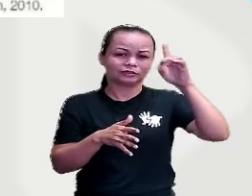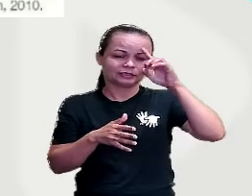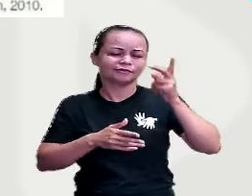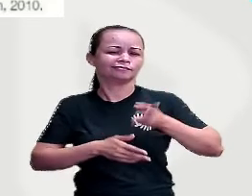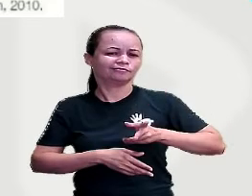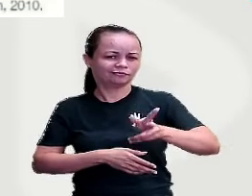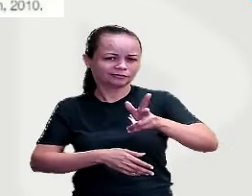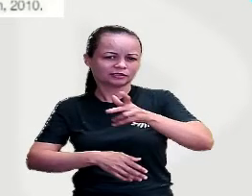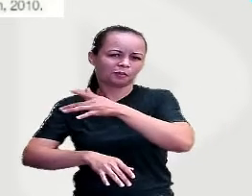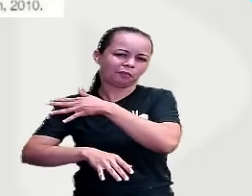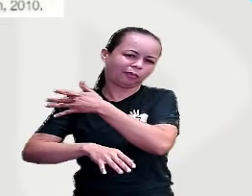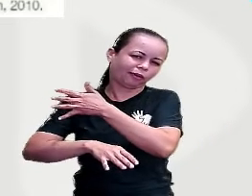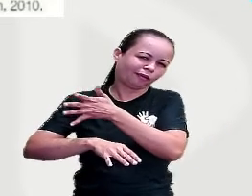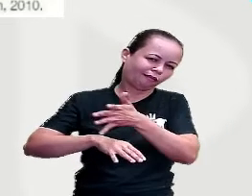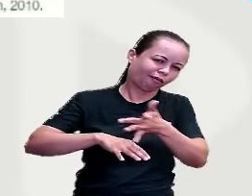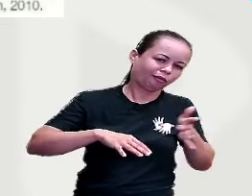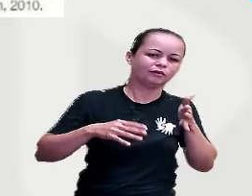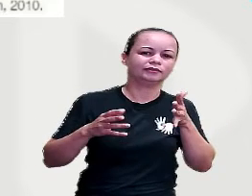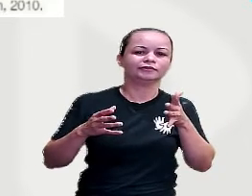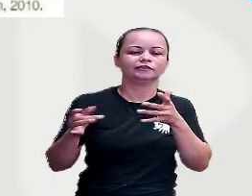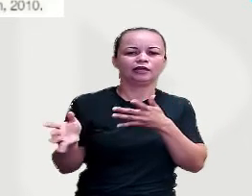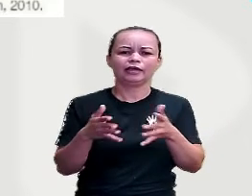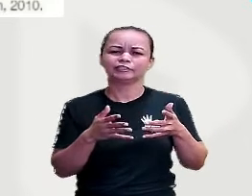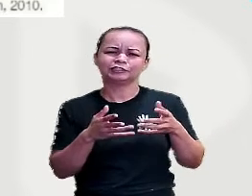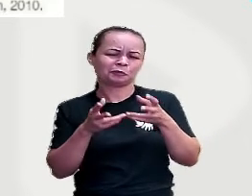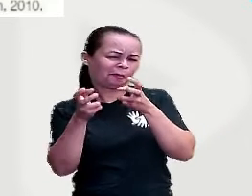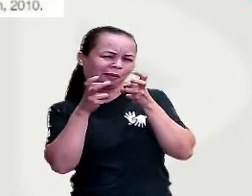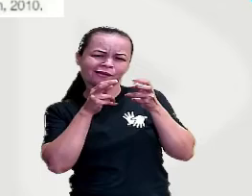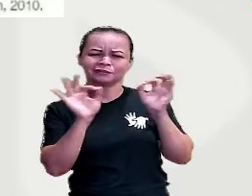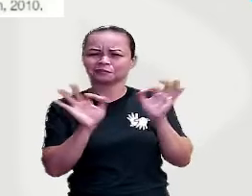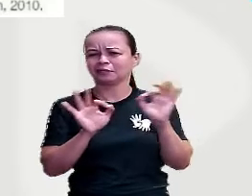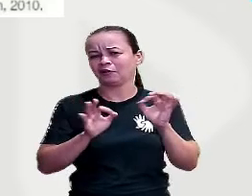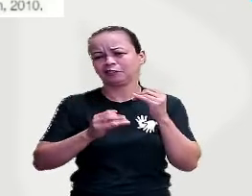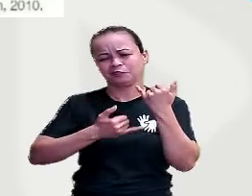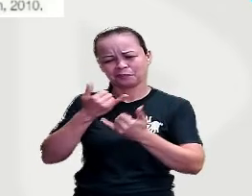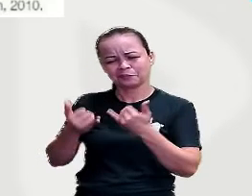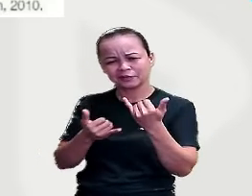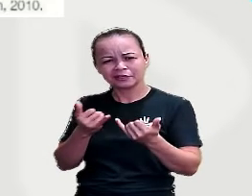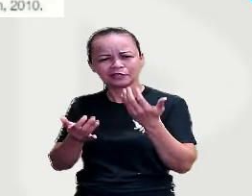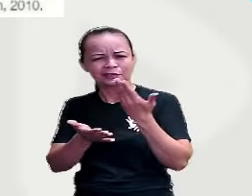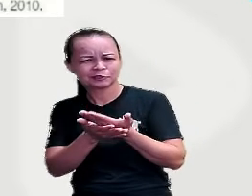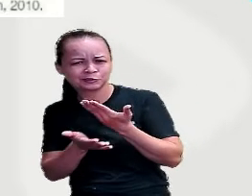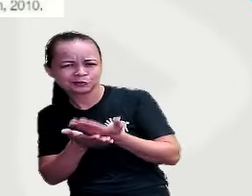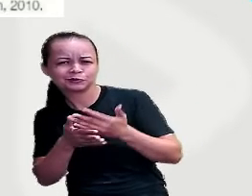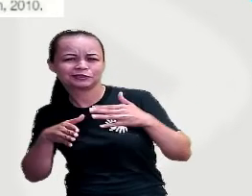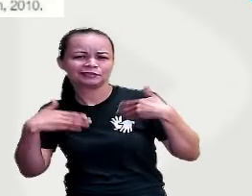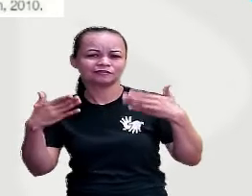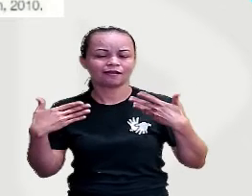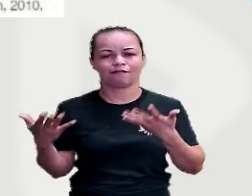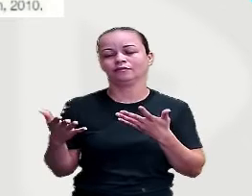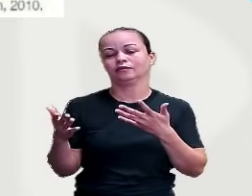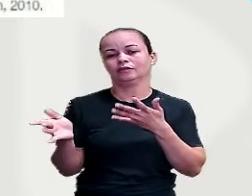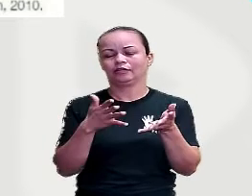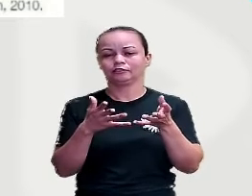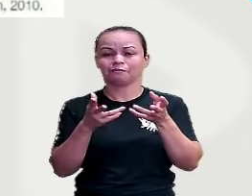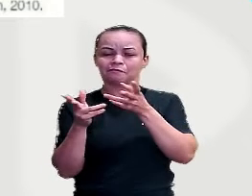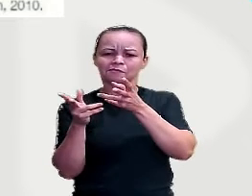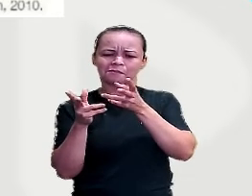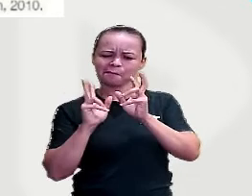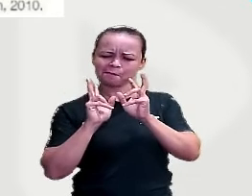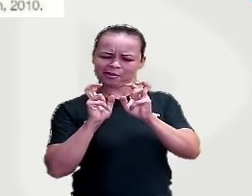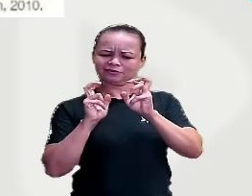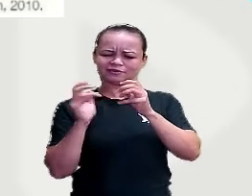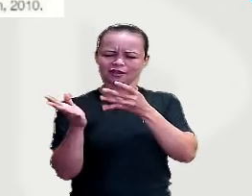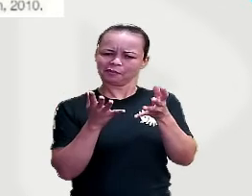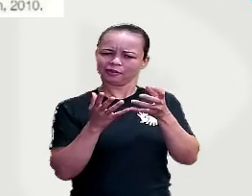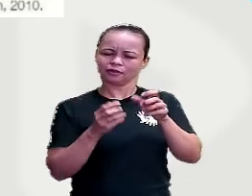né? Só que a gente não percebe. A gente brinca, a gente se diverte, a gente estuda e a gente não percebe que a todo momento a gente está